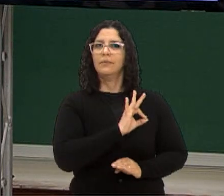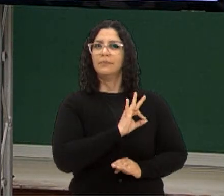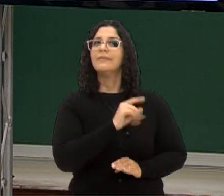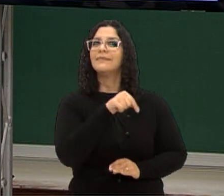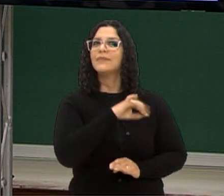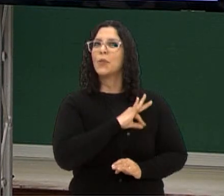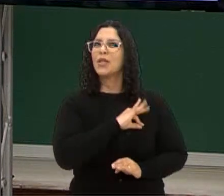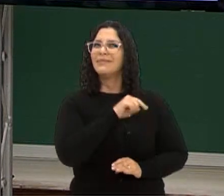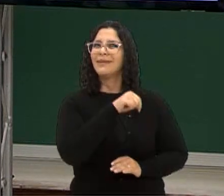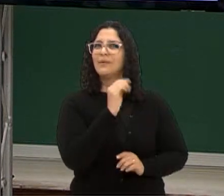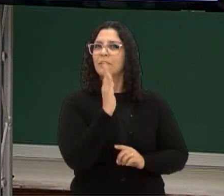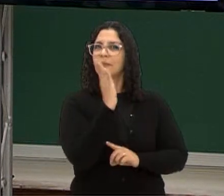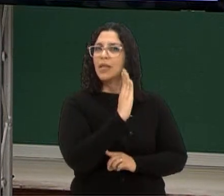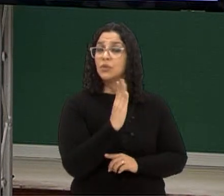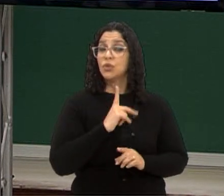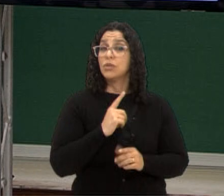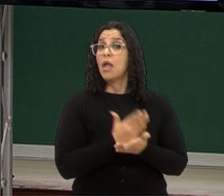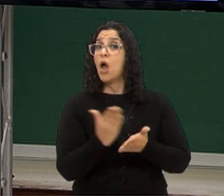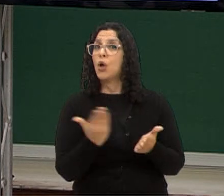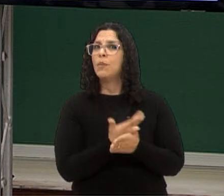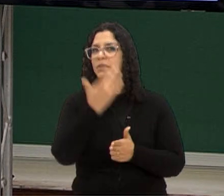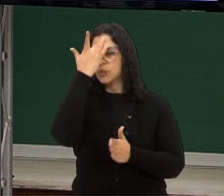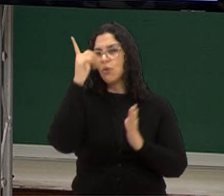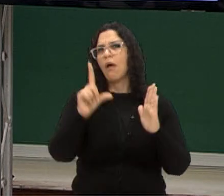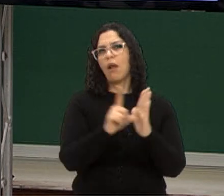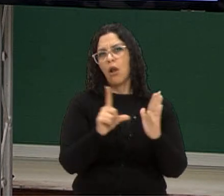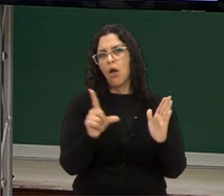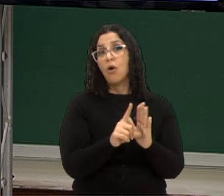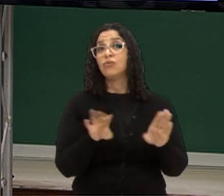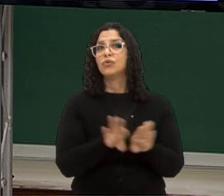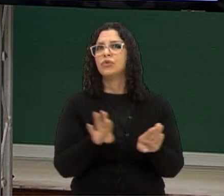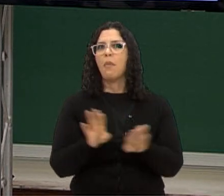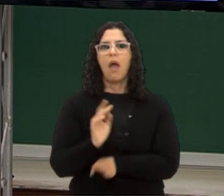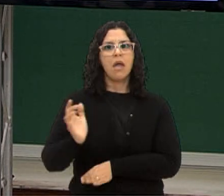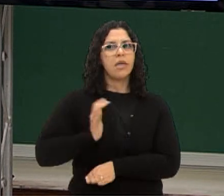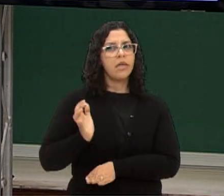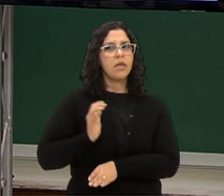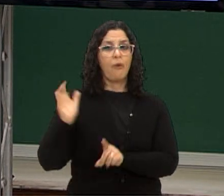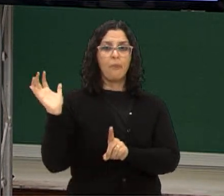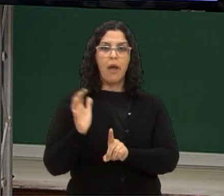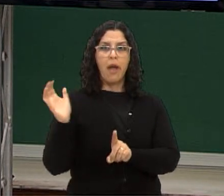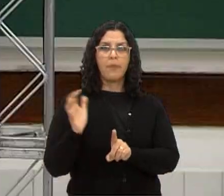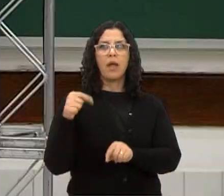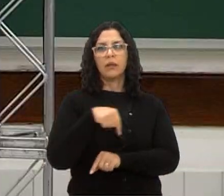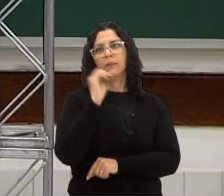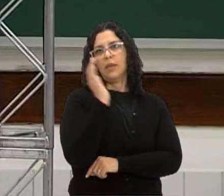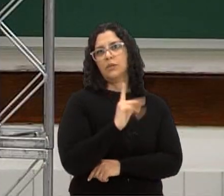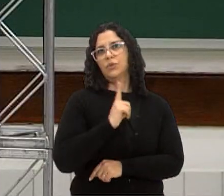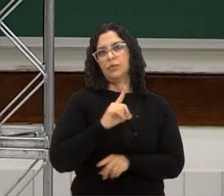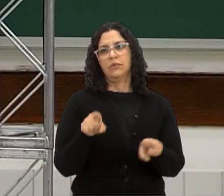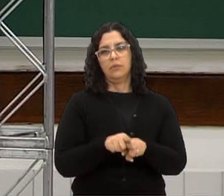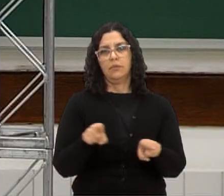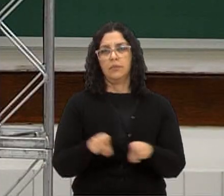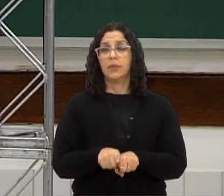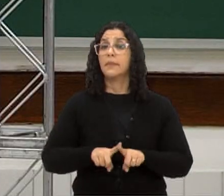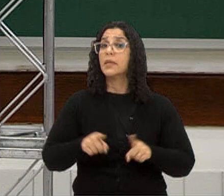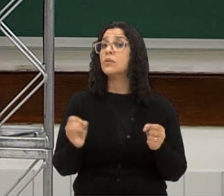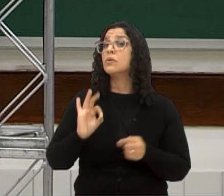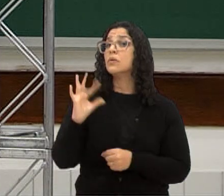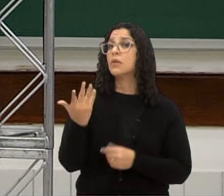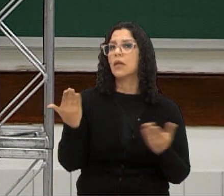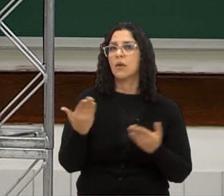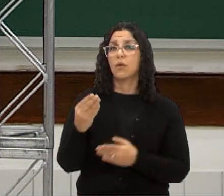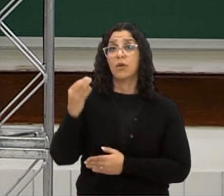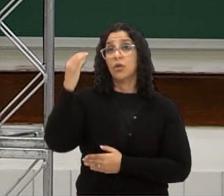comerciantes, outras pessoas, até mesmo com dinheiro e influência de Portugal aqui. E o que vai